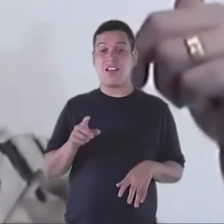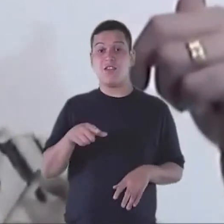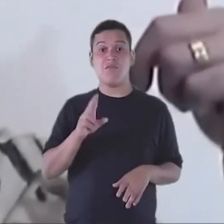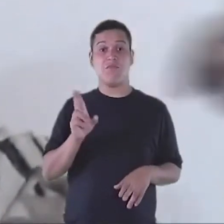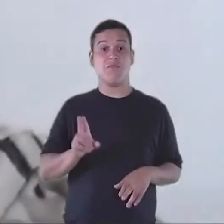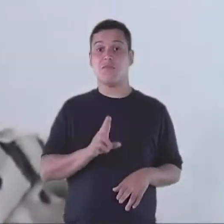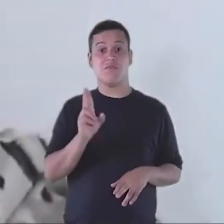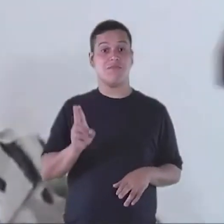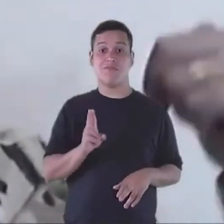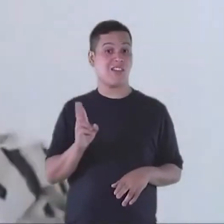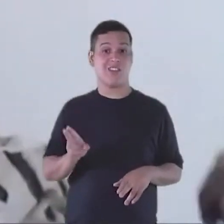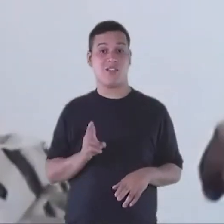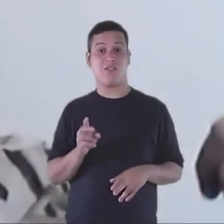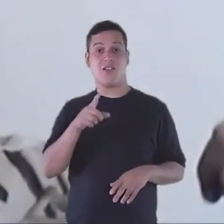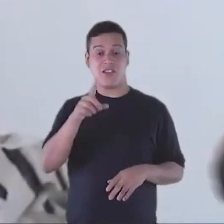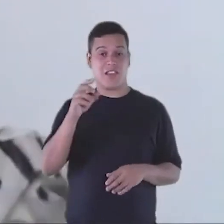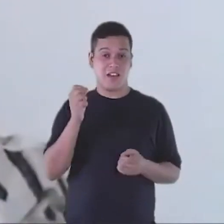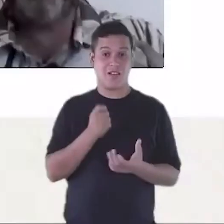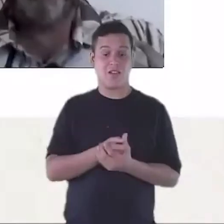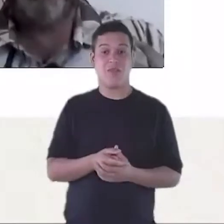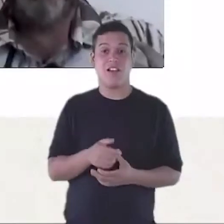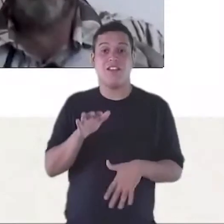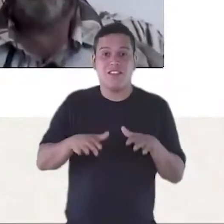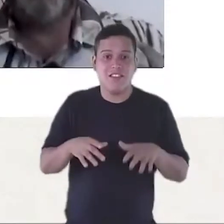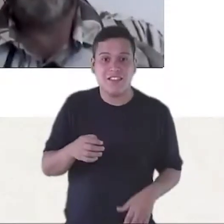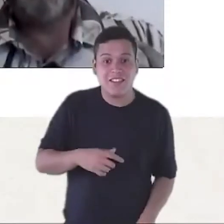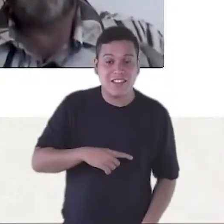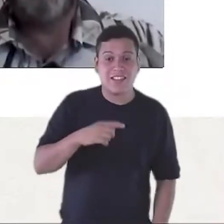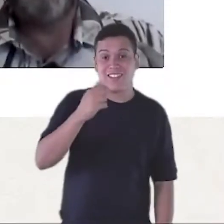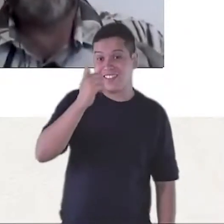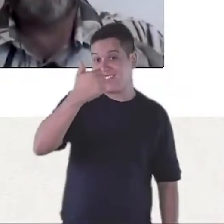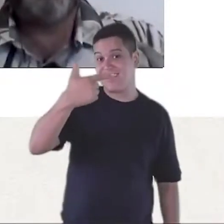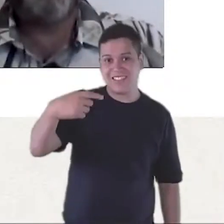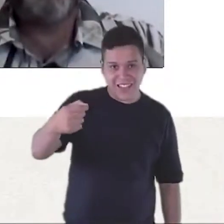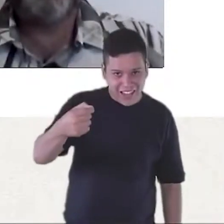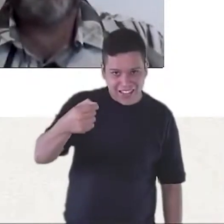na despensa, tem 10 Fidrex.